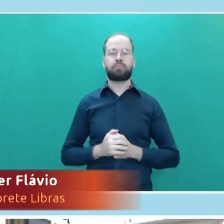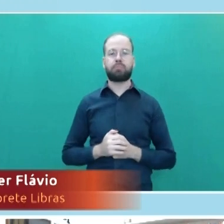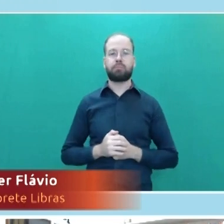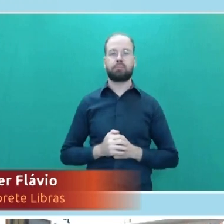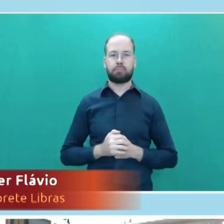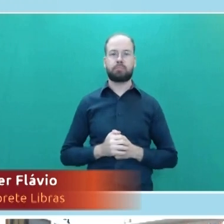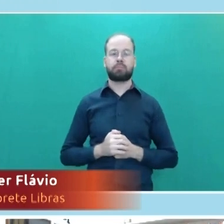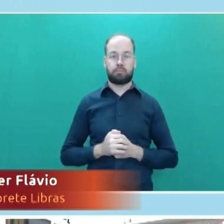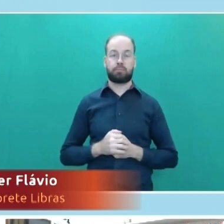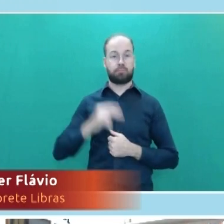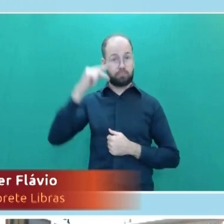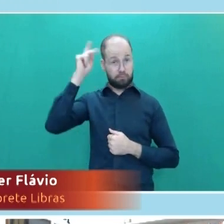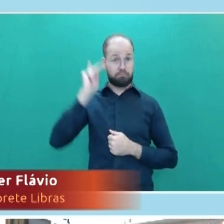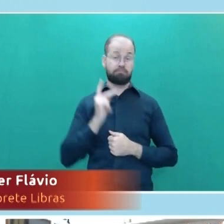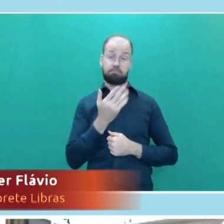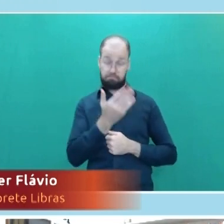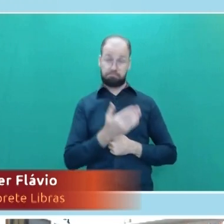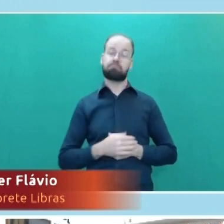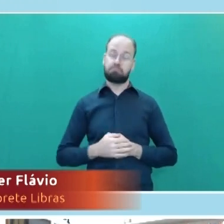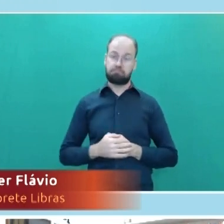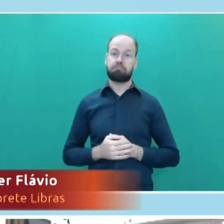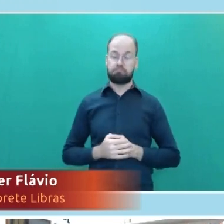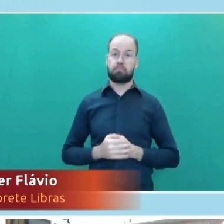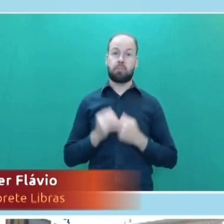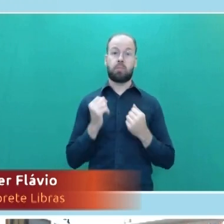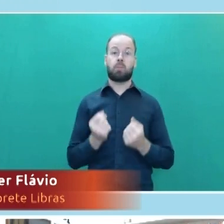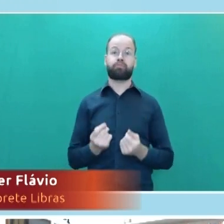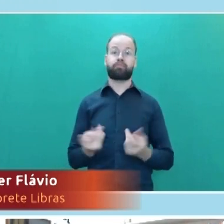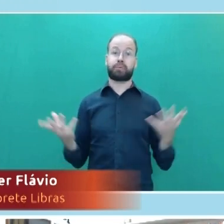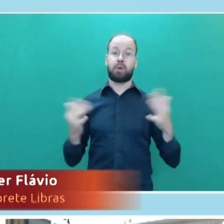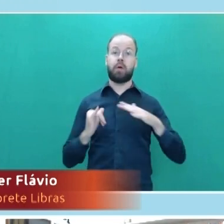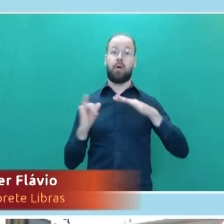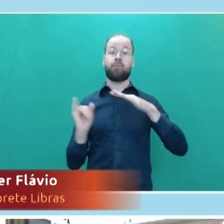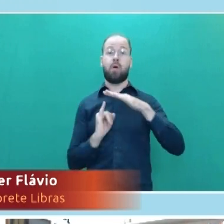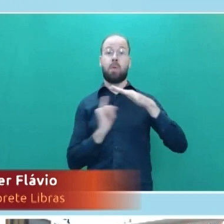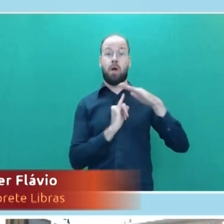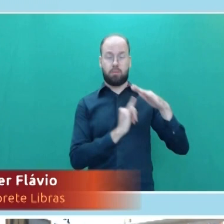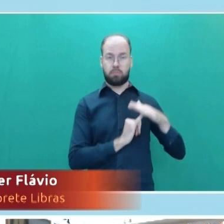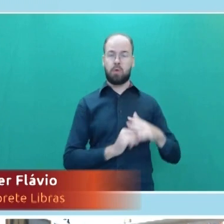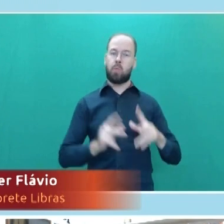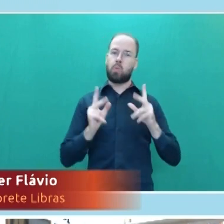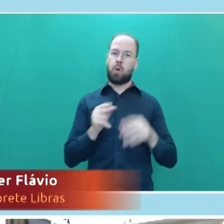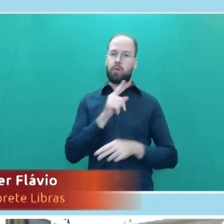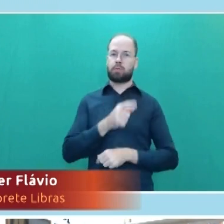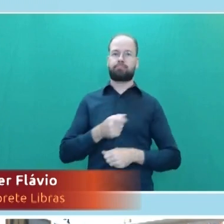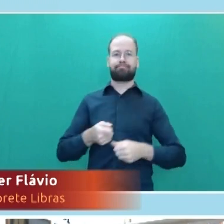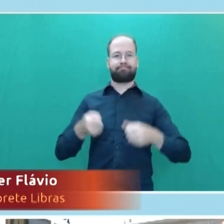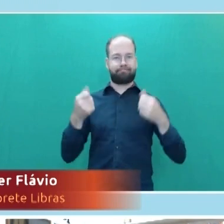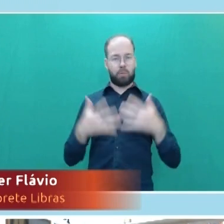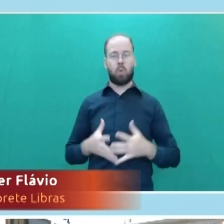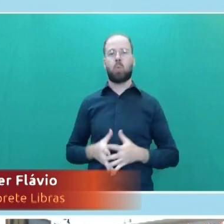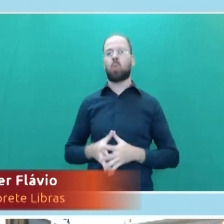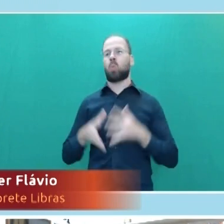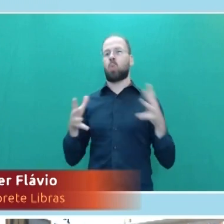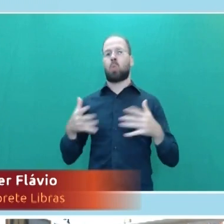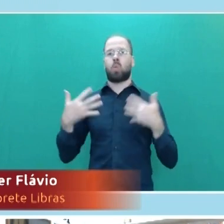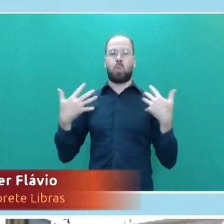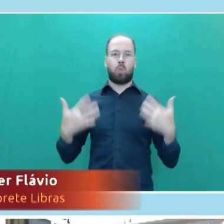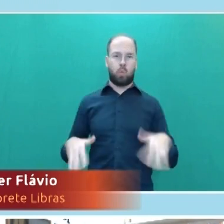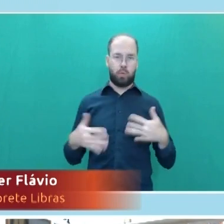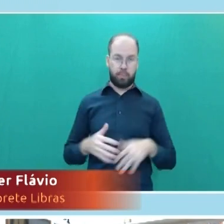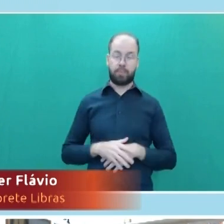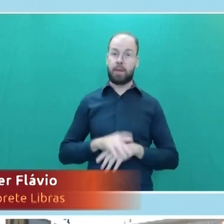a quantidade de informais, como você bem ressaltou nos seus dados, é muito grande no Brasil. Mas isso não é